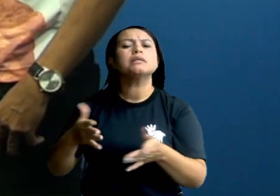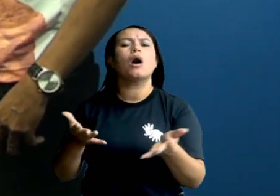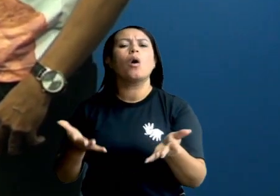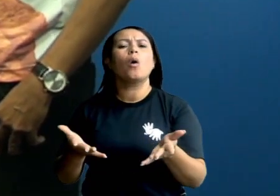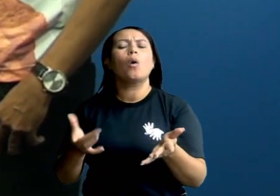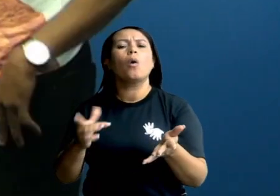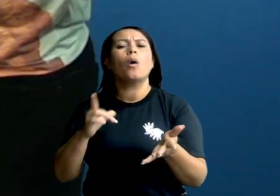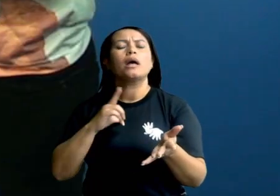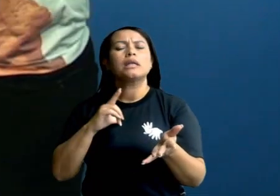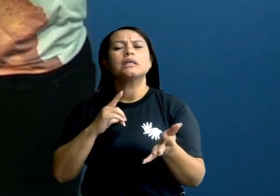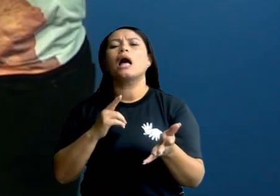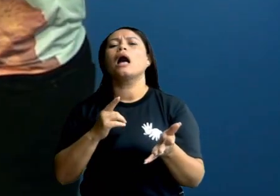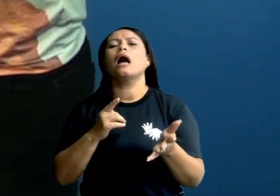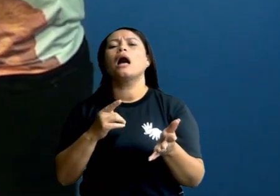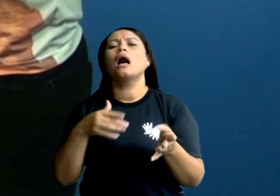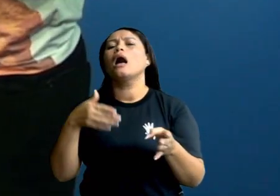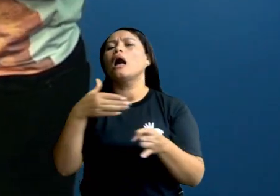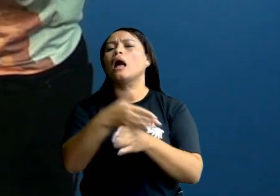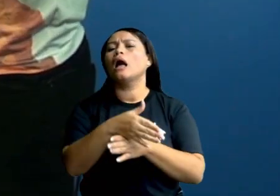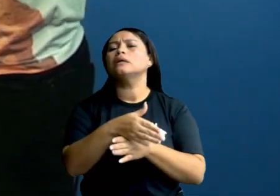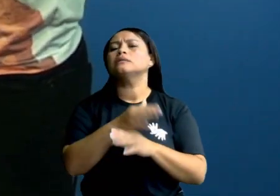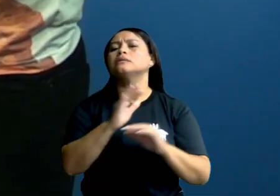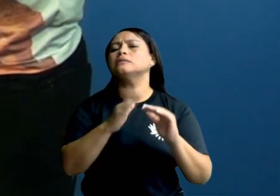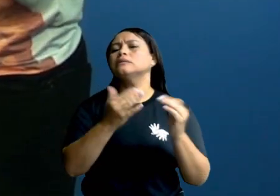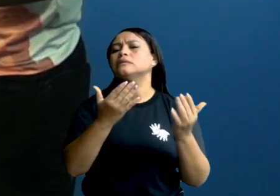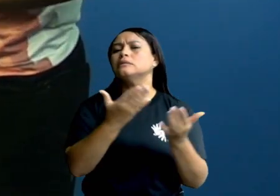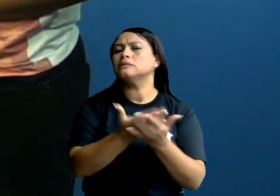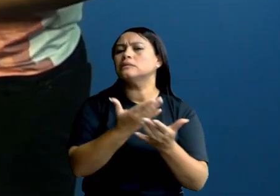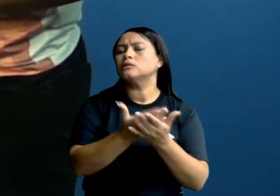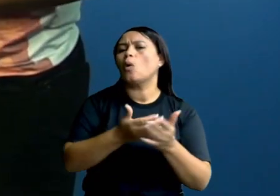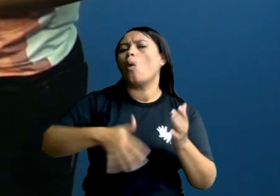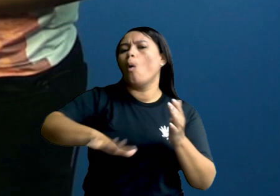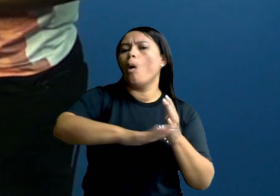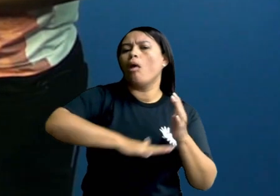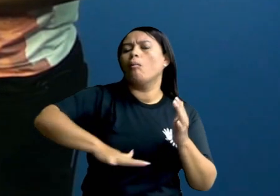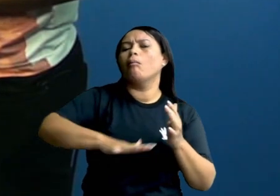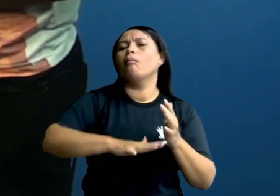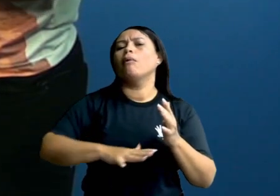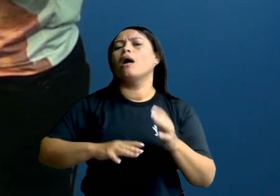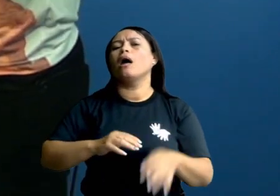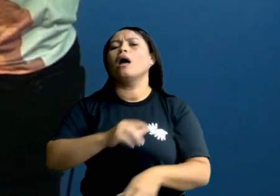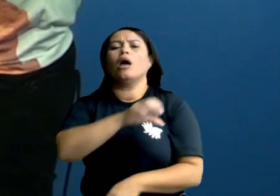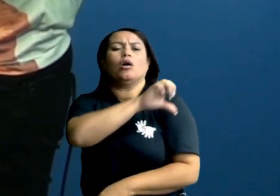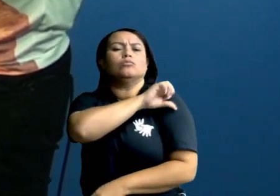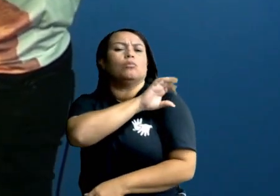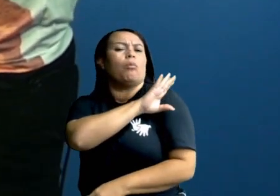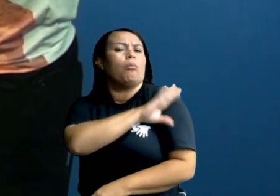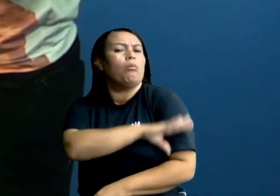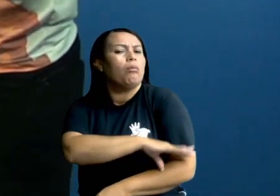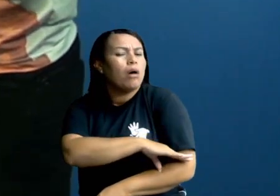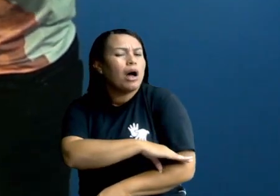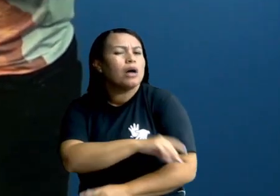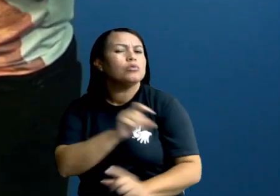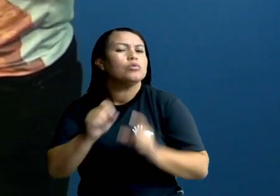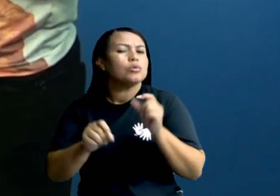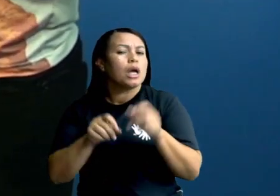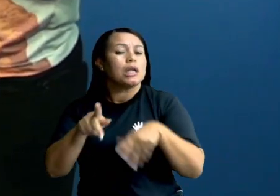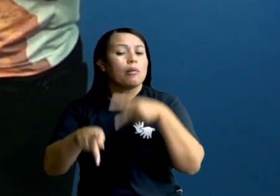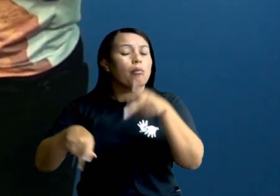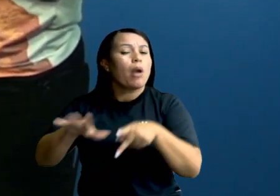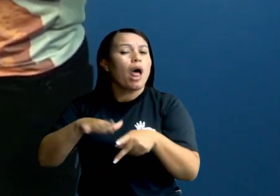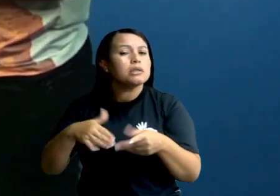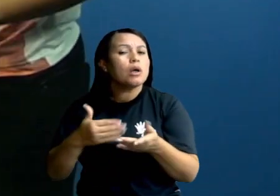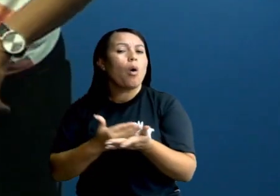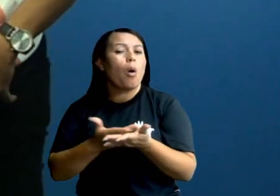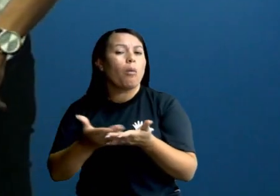nesse, vamos dizer assim, nesse meio, né, do ensino fundamental, aquela população que vai estar inserida